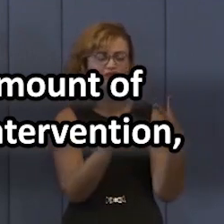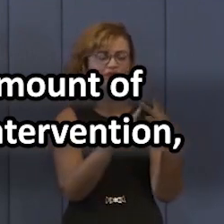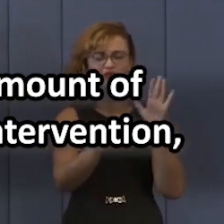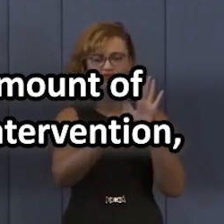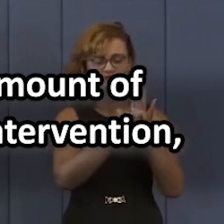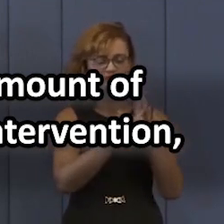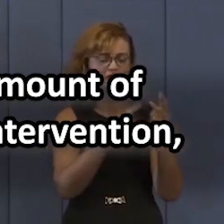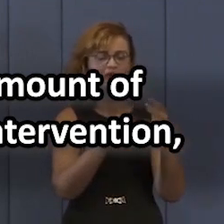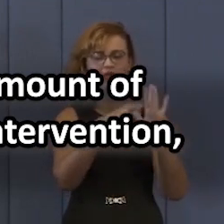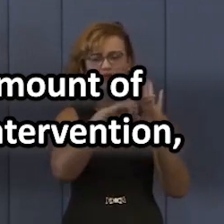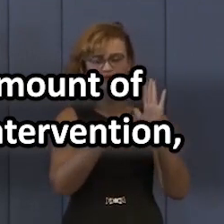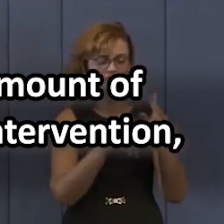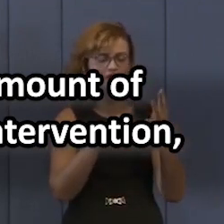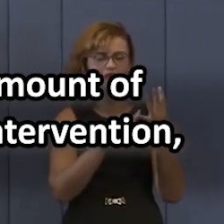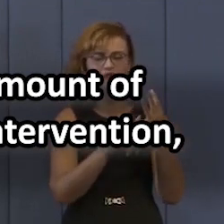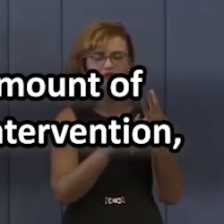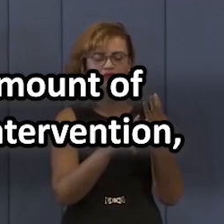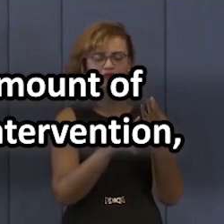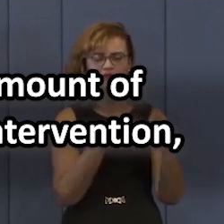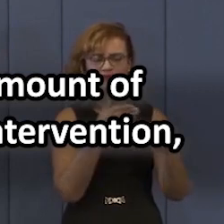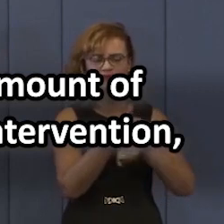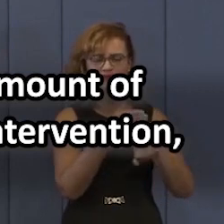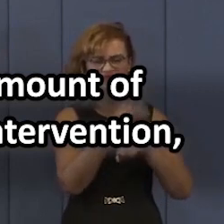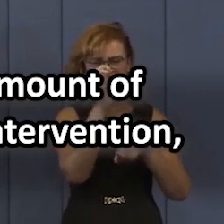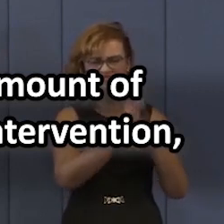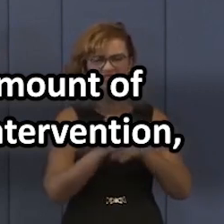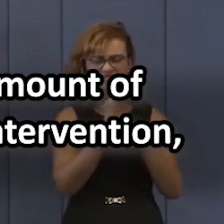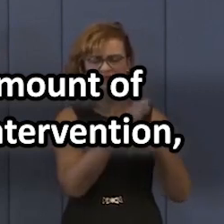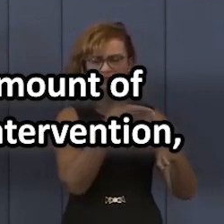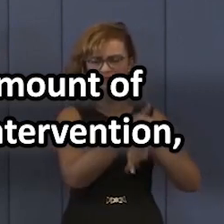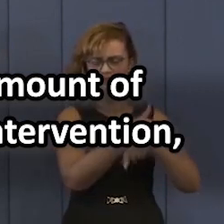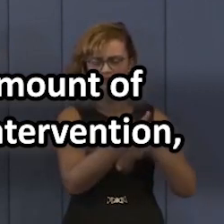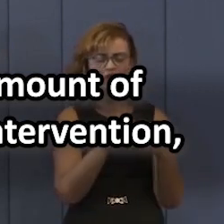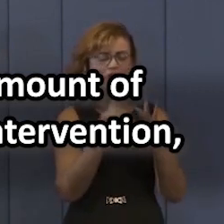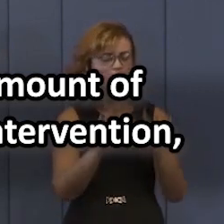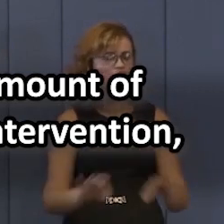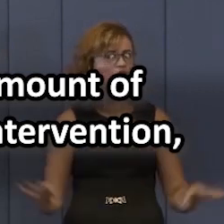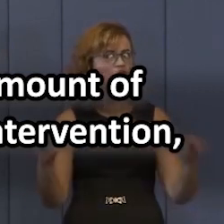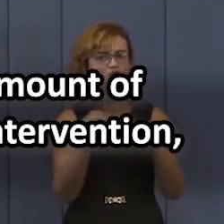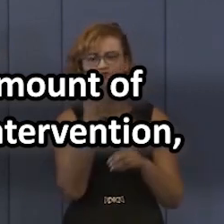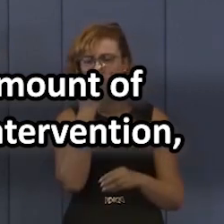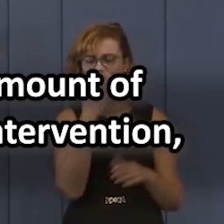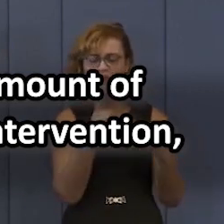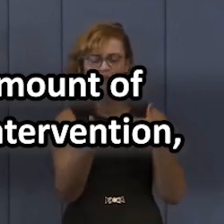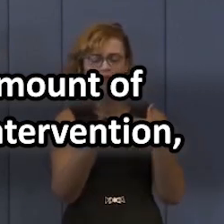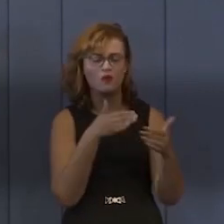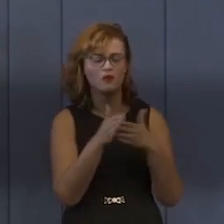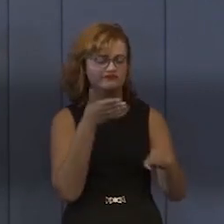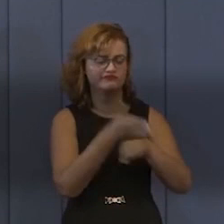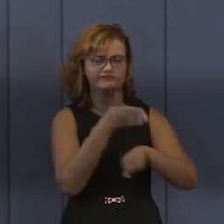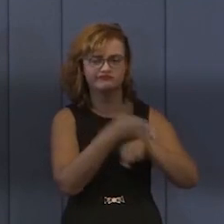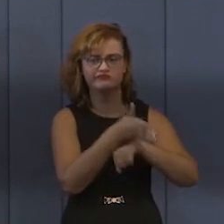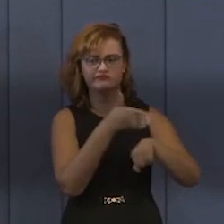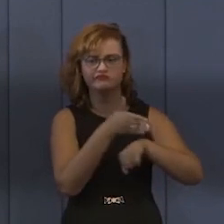grotesco de burocracia, legislação, regulamentação, intervenção estatal para estatal,